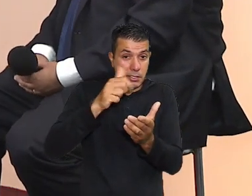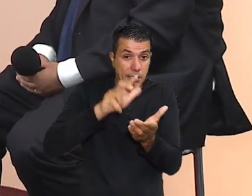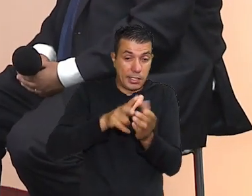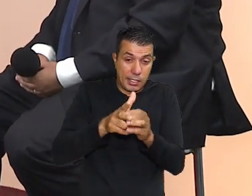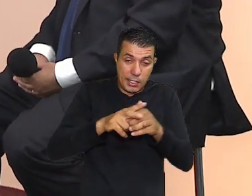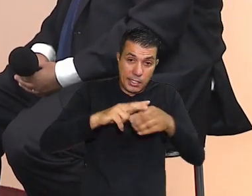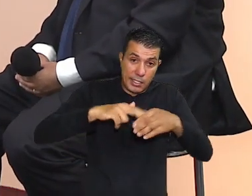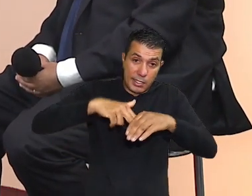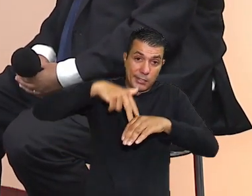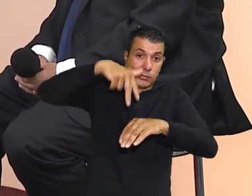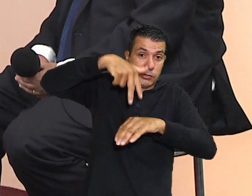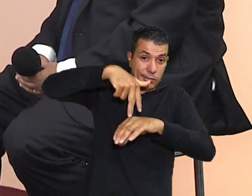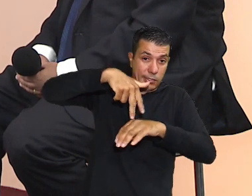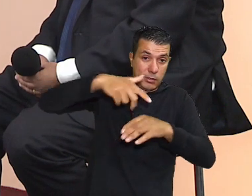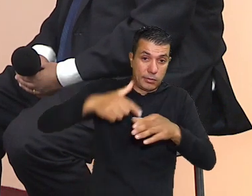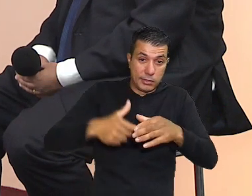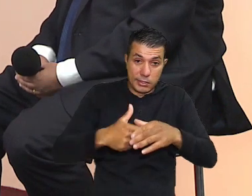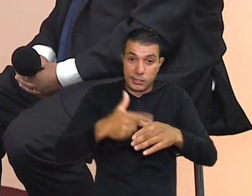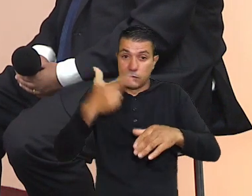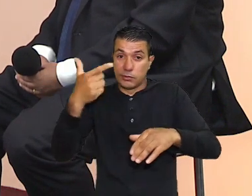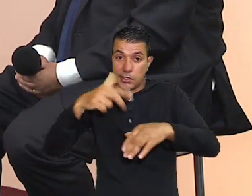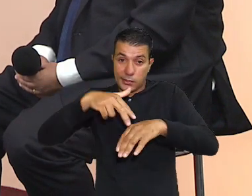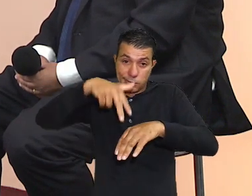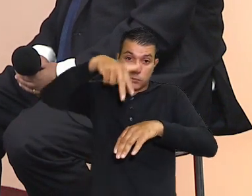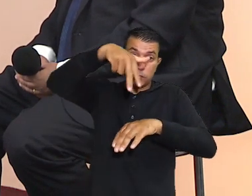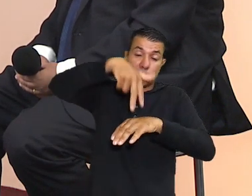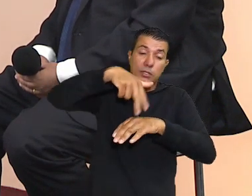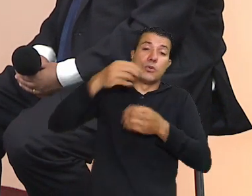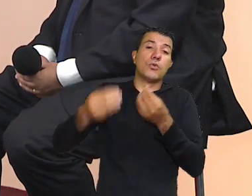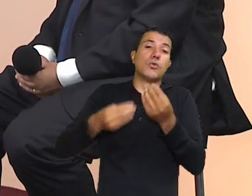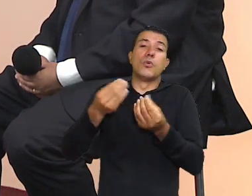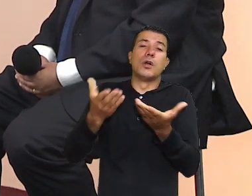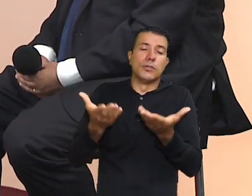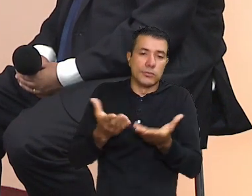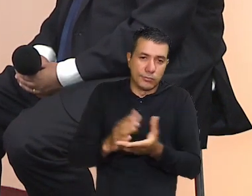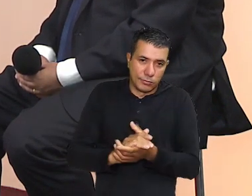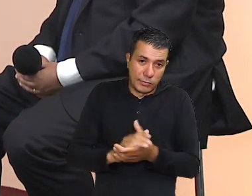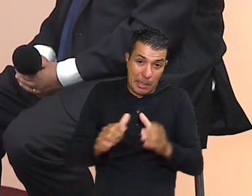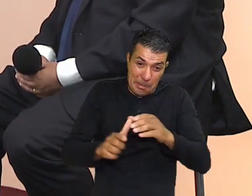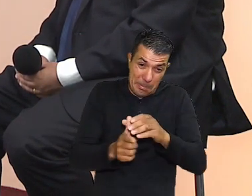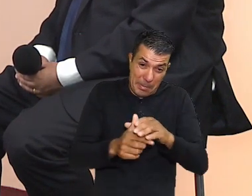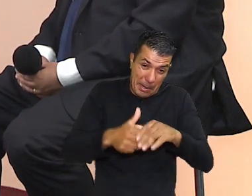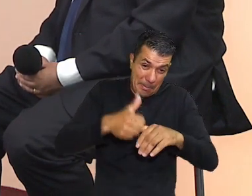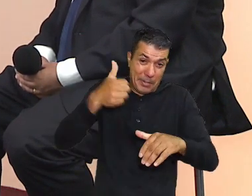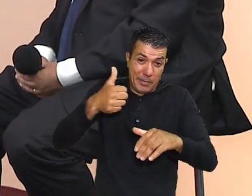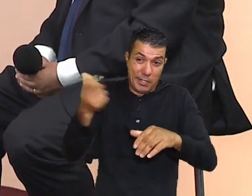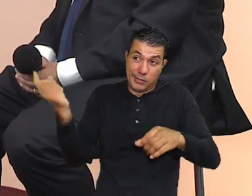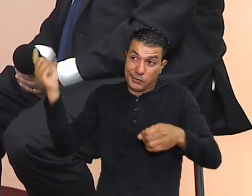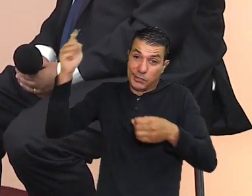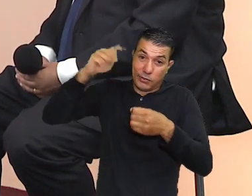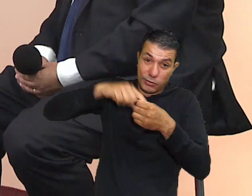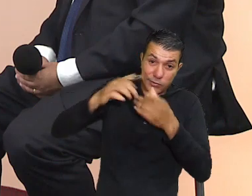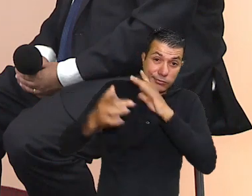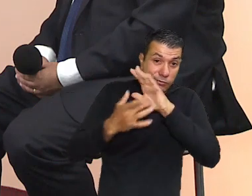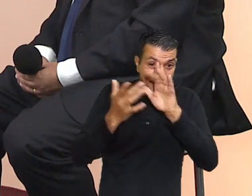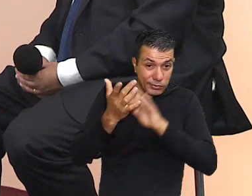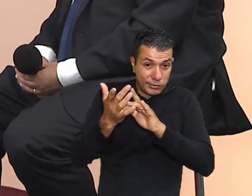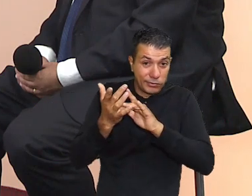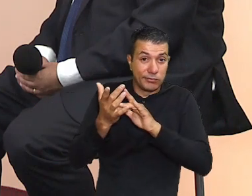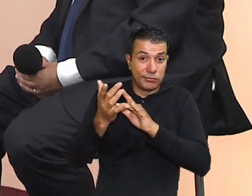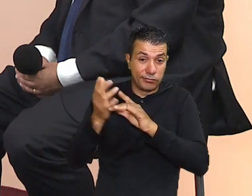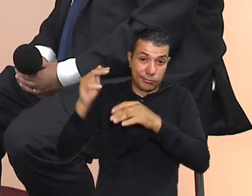ressurreição acontecerá quando Jesus voltar. E a segunda, quando ocorrerá? Nos responda essa pergunta de uma forma assim,